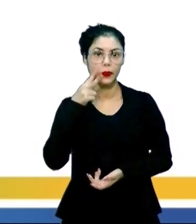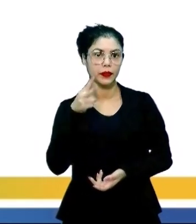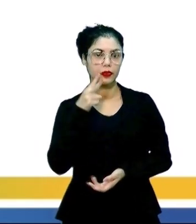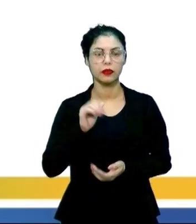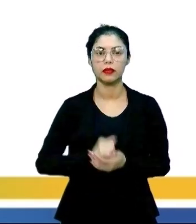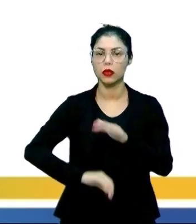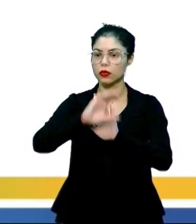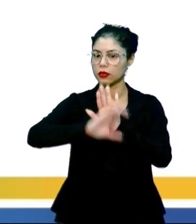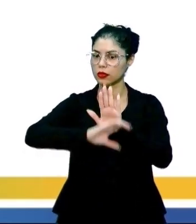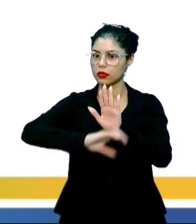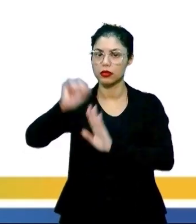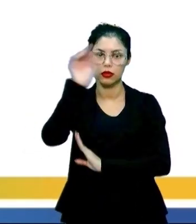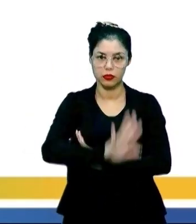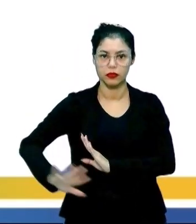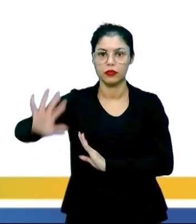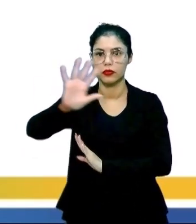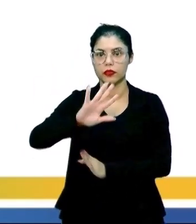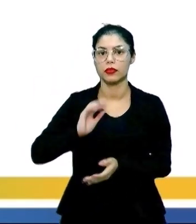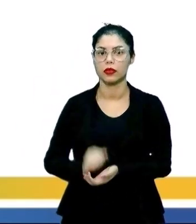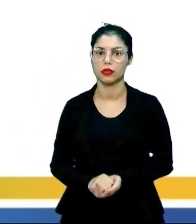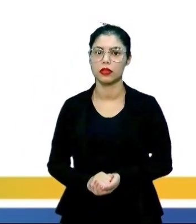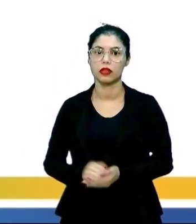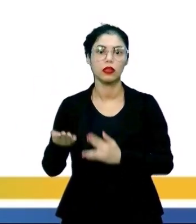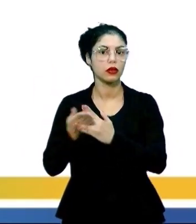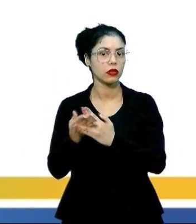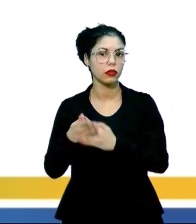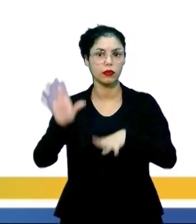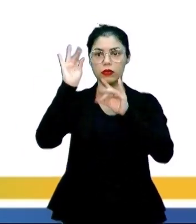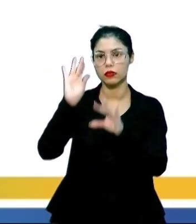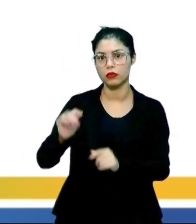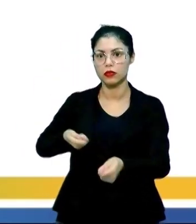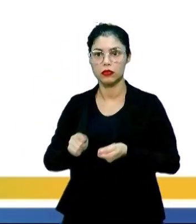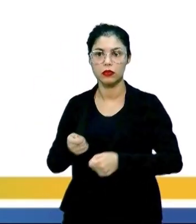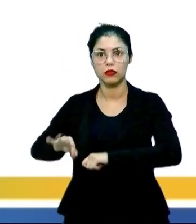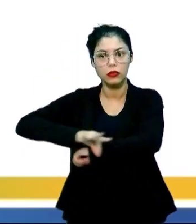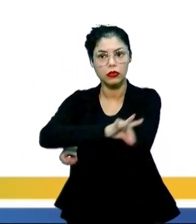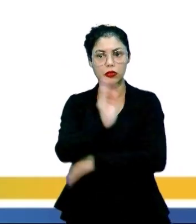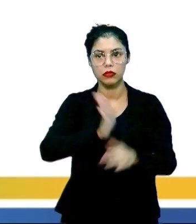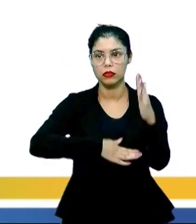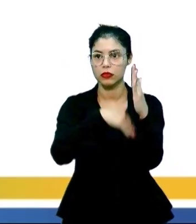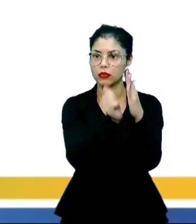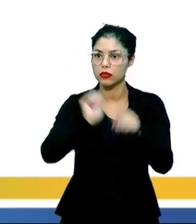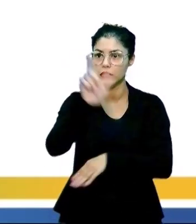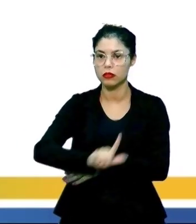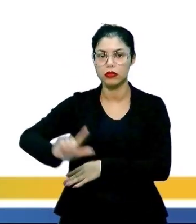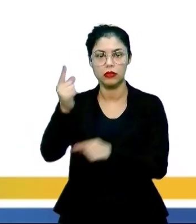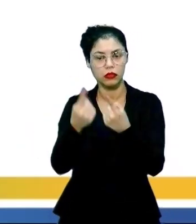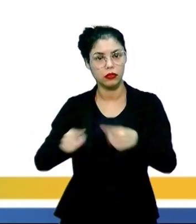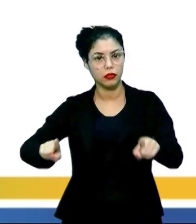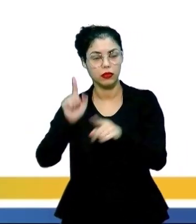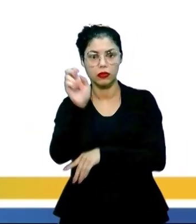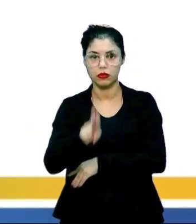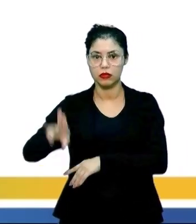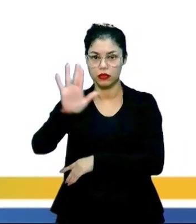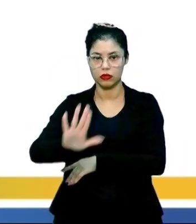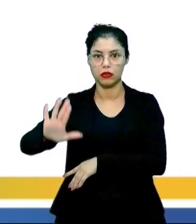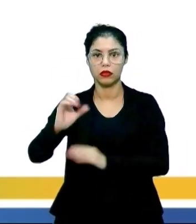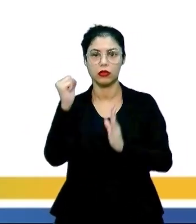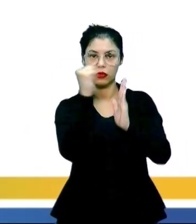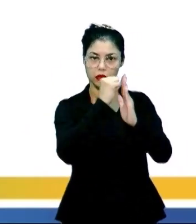uma definição geral do que é o barroco. Então eu digo assim: o barroco é um estilo que dominou a arquitetura, a pintura e literatura e